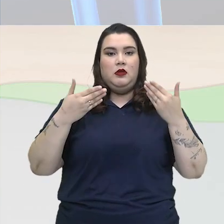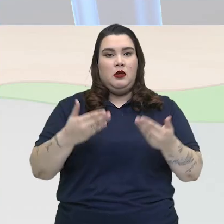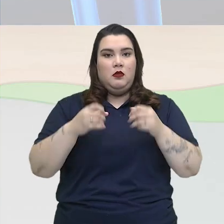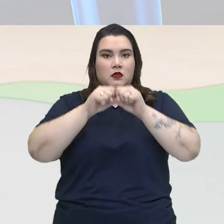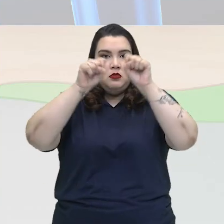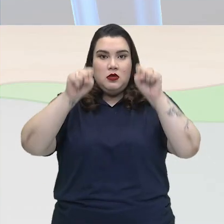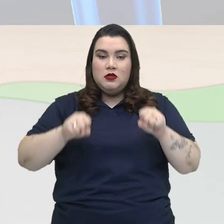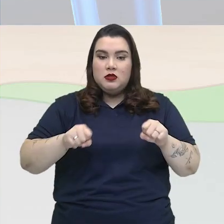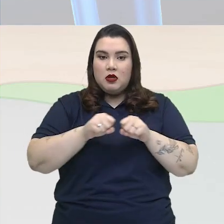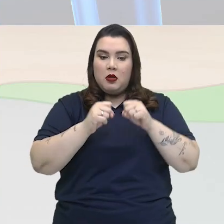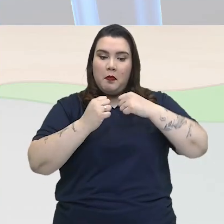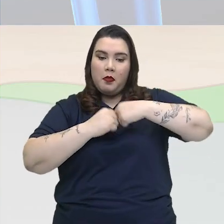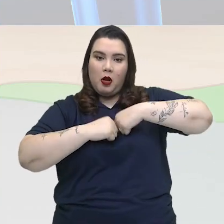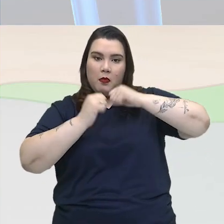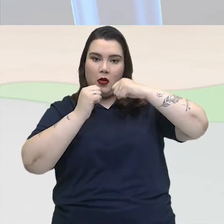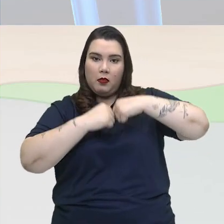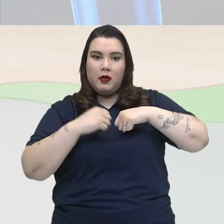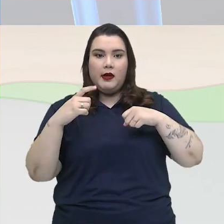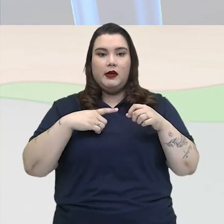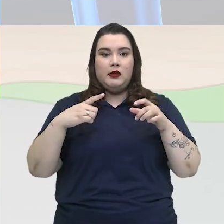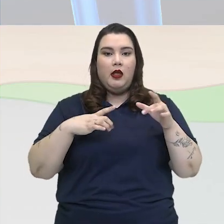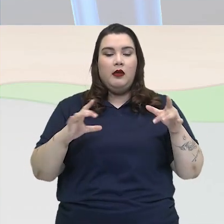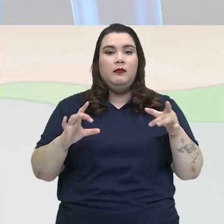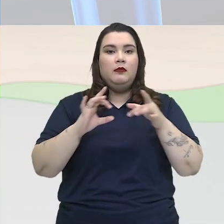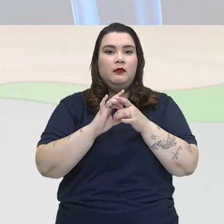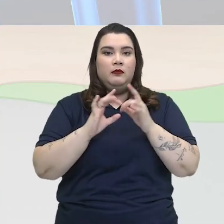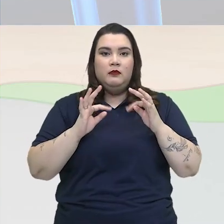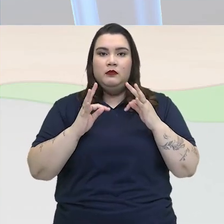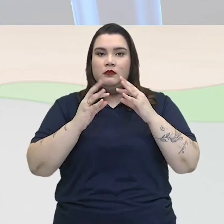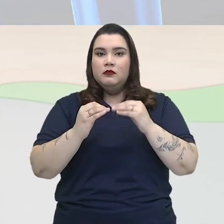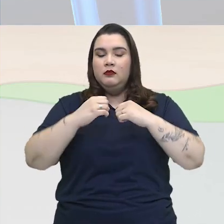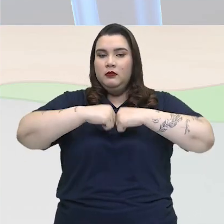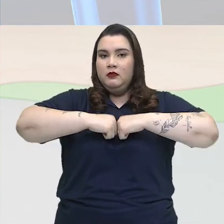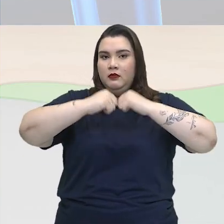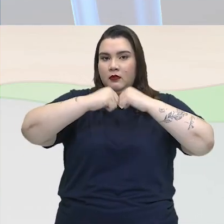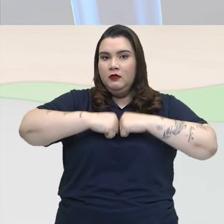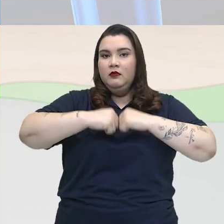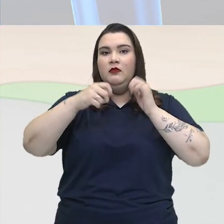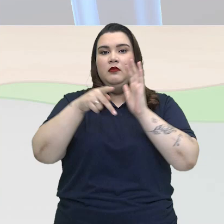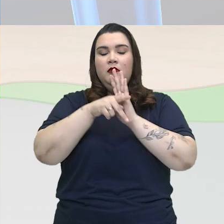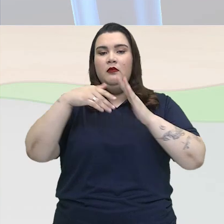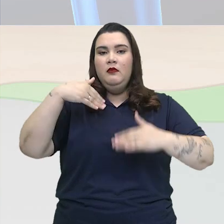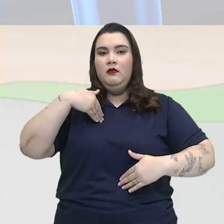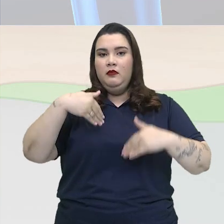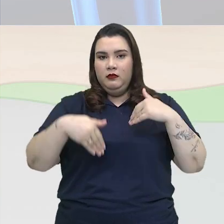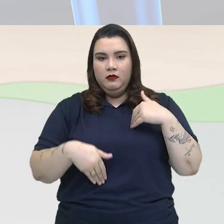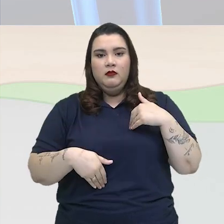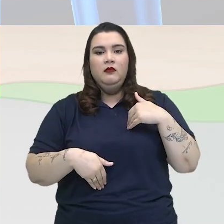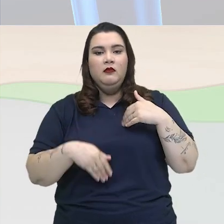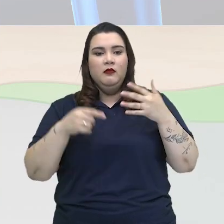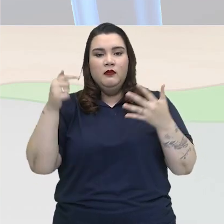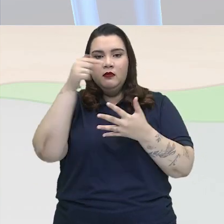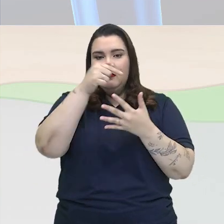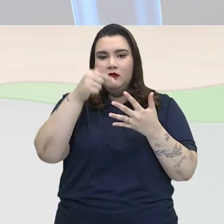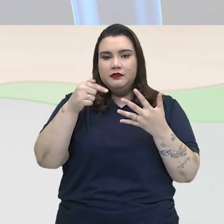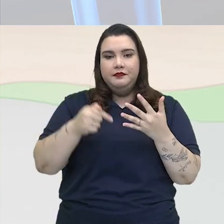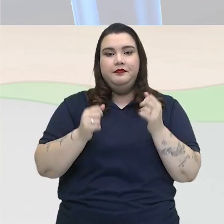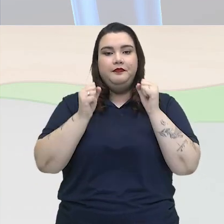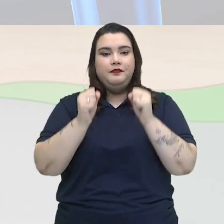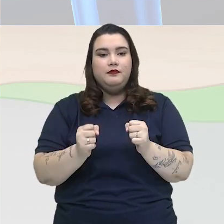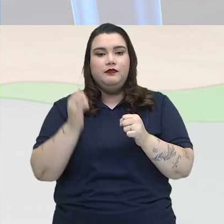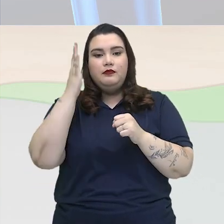sistema articular, ele reúne o quê? As articulações do nosso corpo. E estas podem